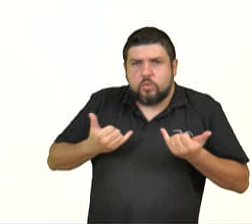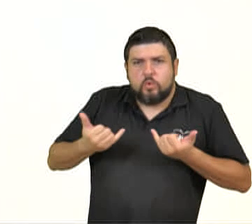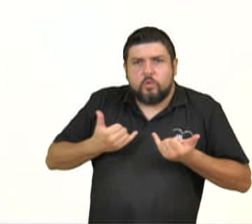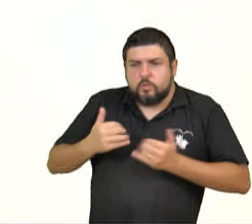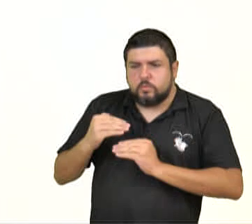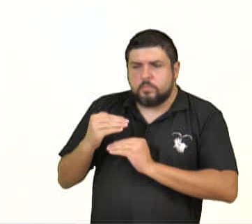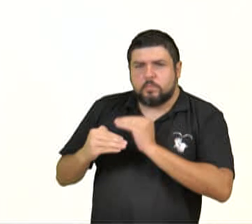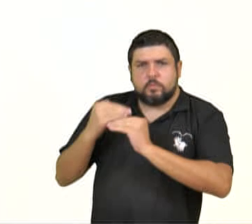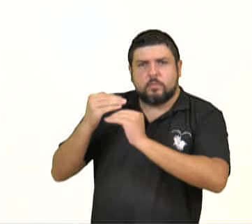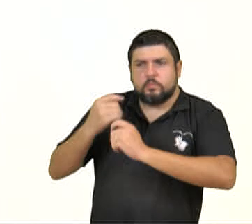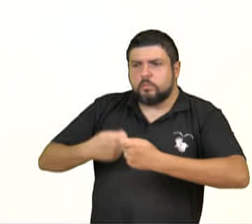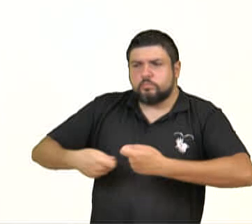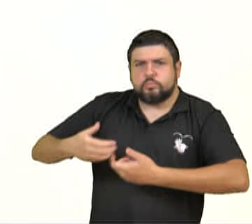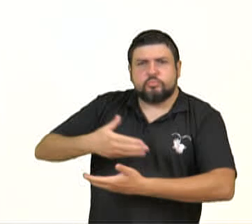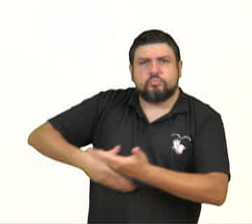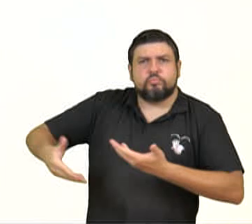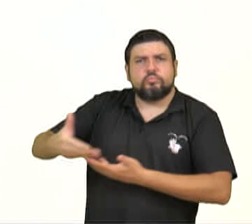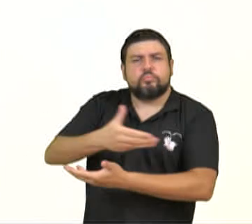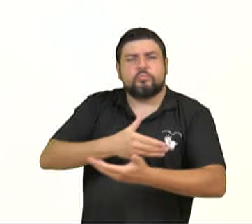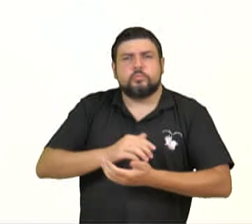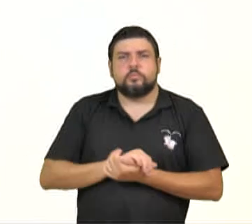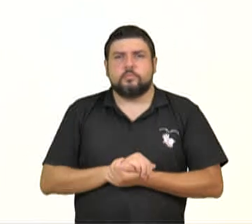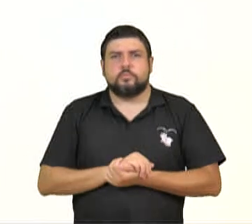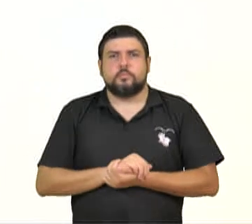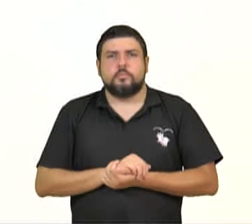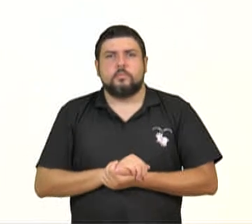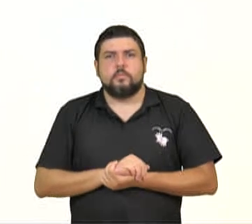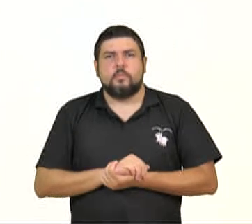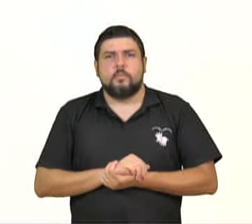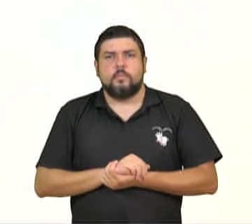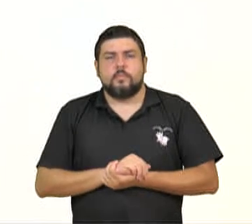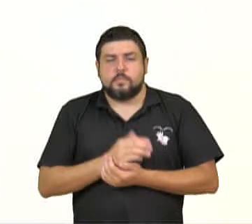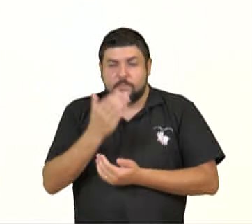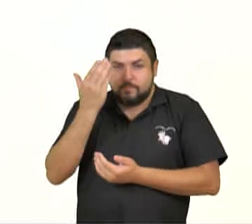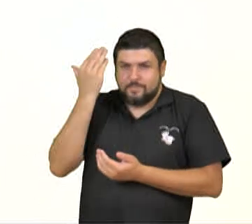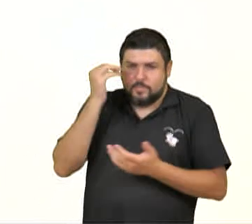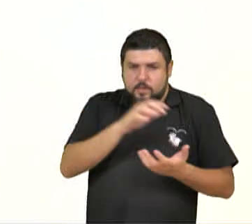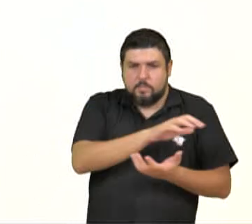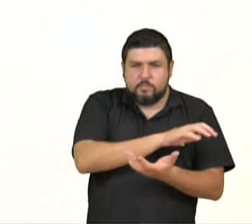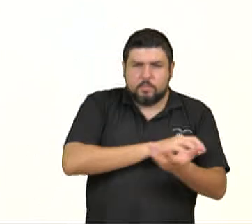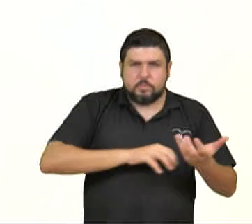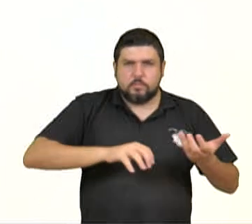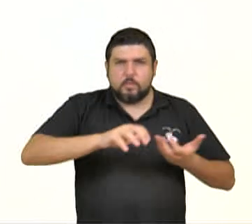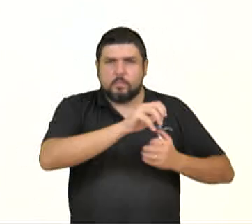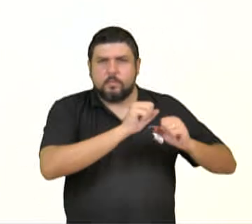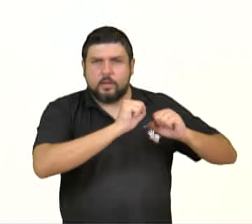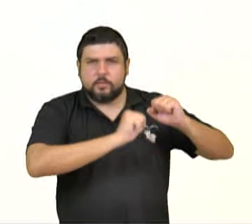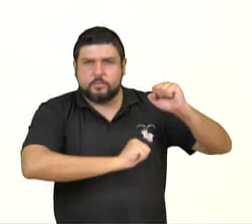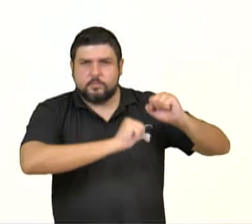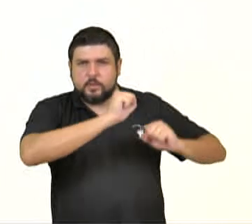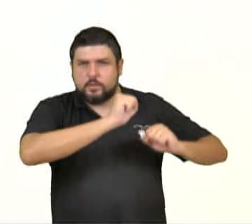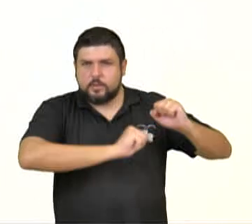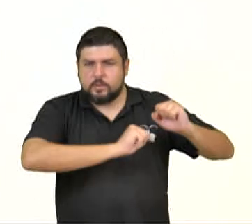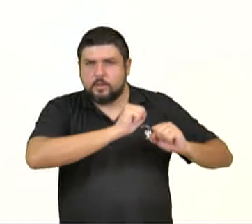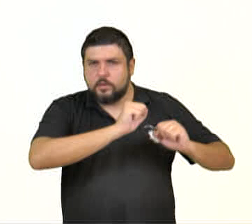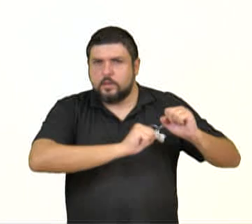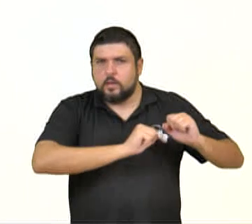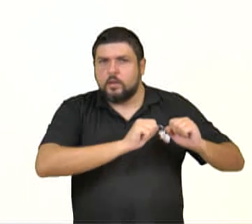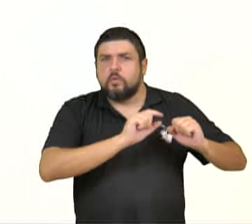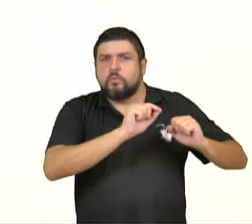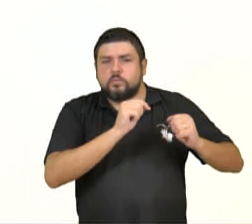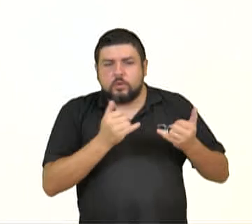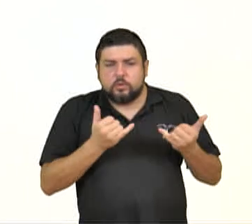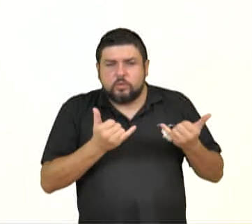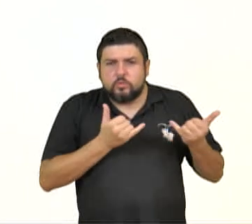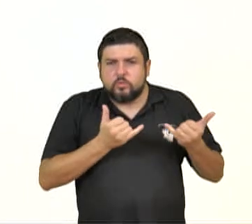Quando tivemos a revolução industrial do capitalismo, tivemos outra fluidez do mecanismo de